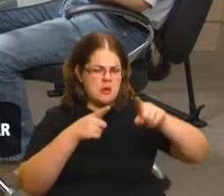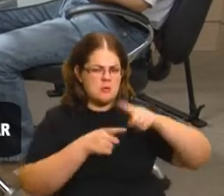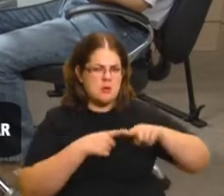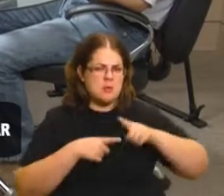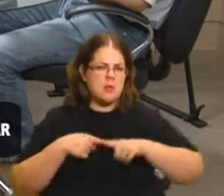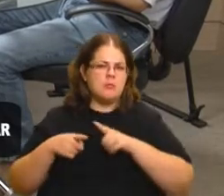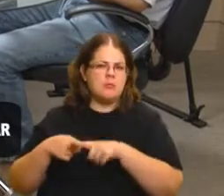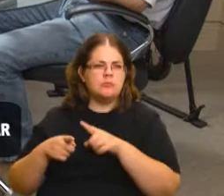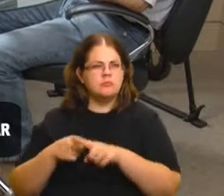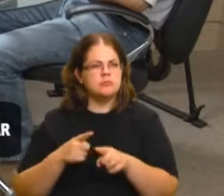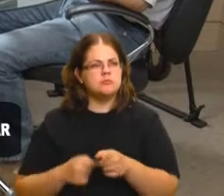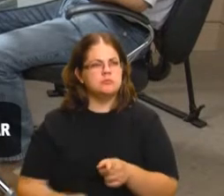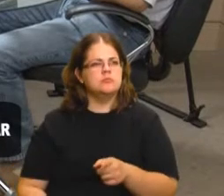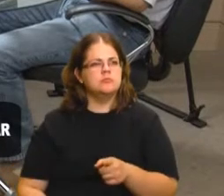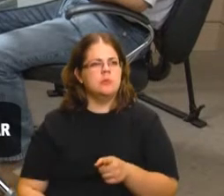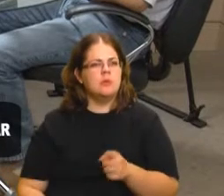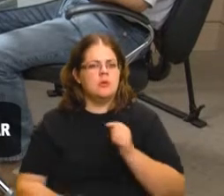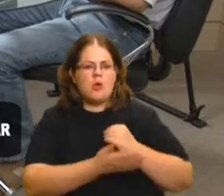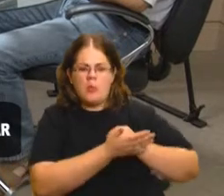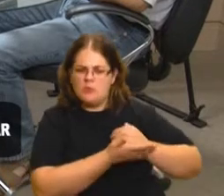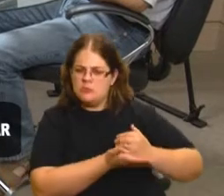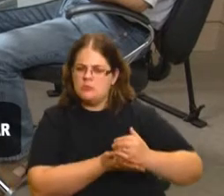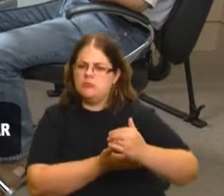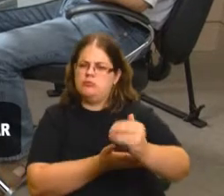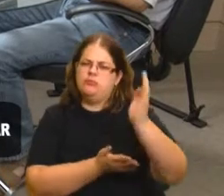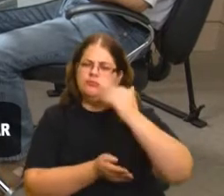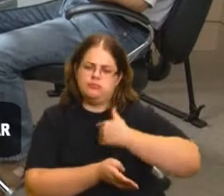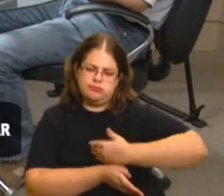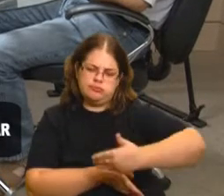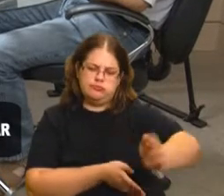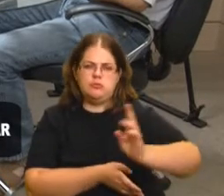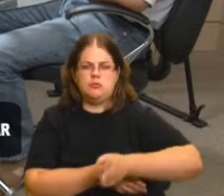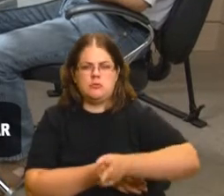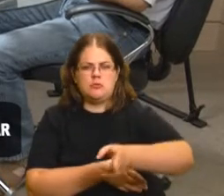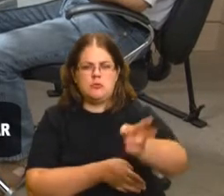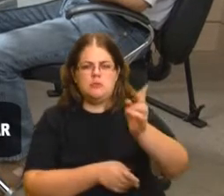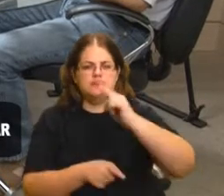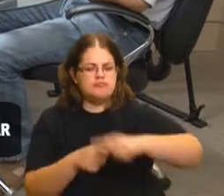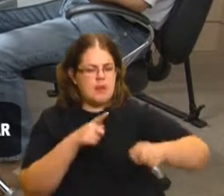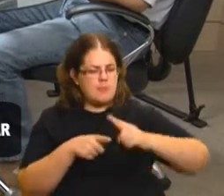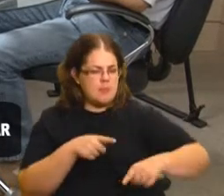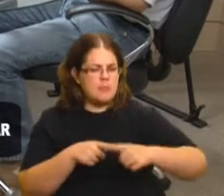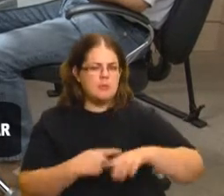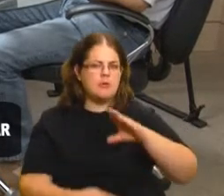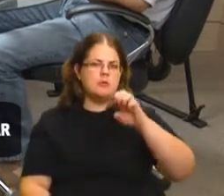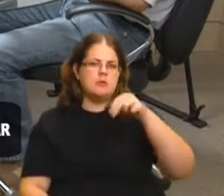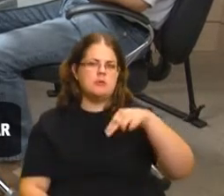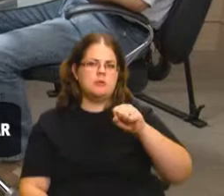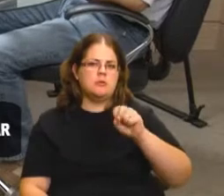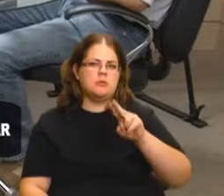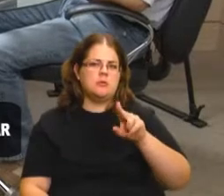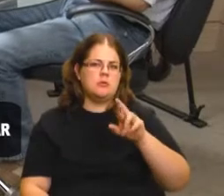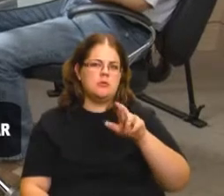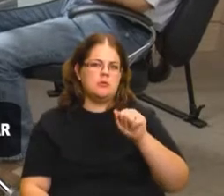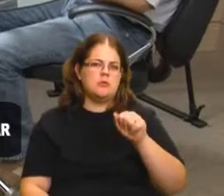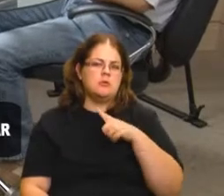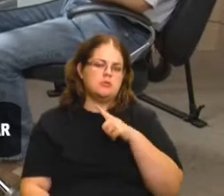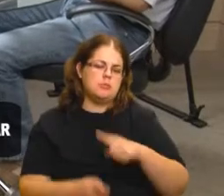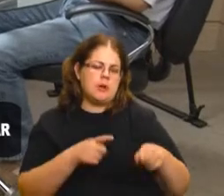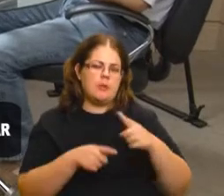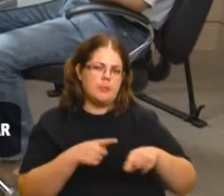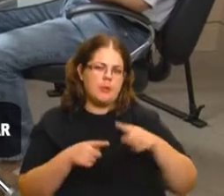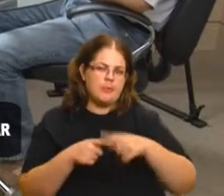tudo que acontece, o pior período... A censura desde o início. Tá. Mas ela se intensifica. A tortura,